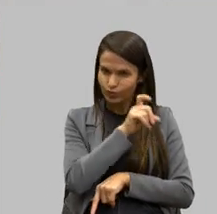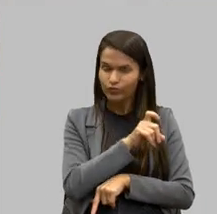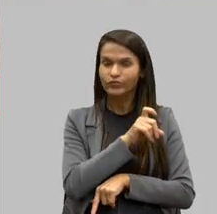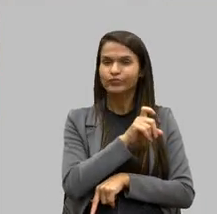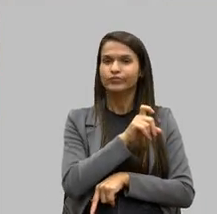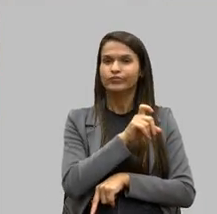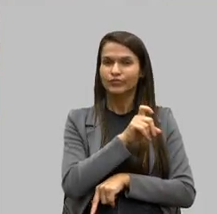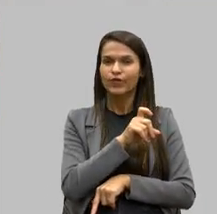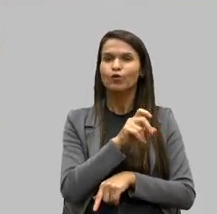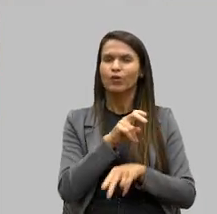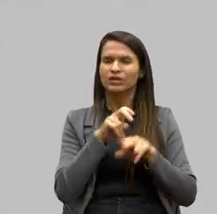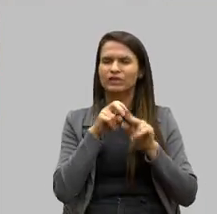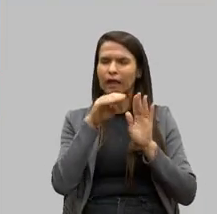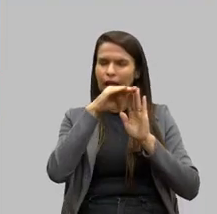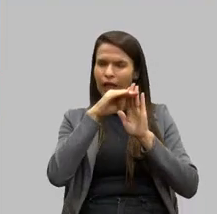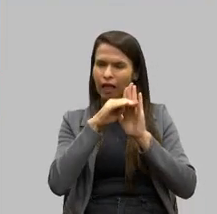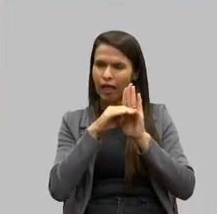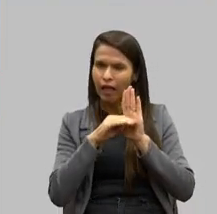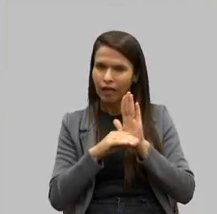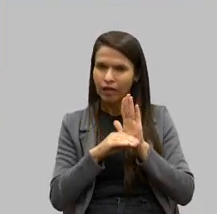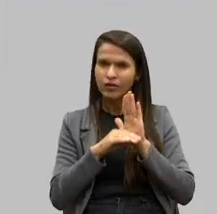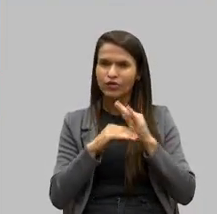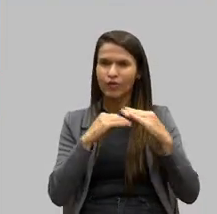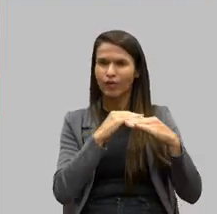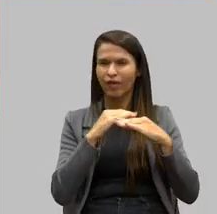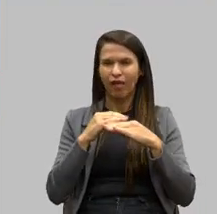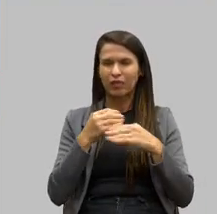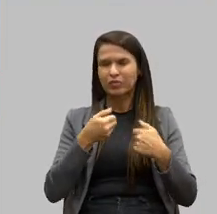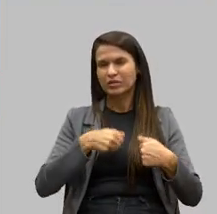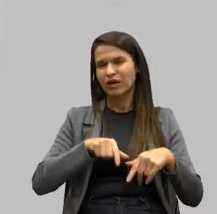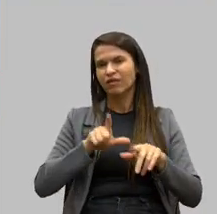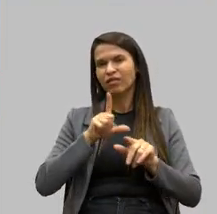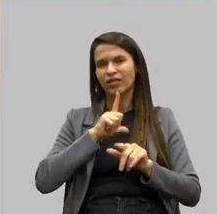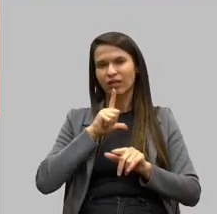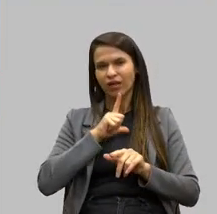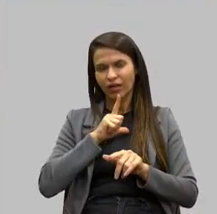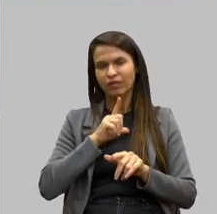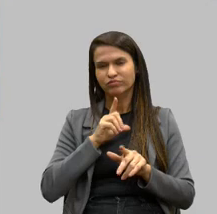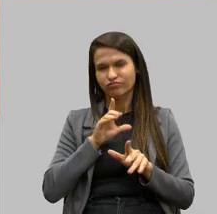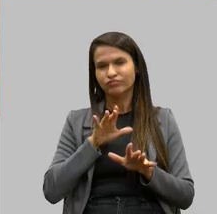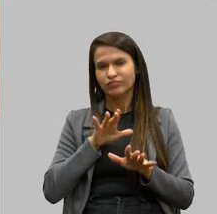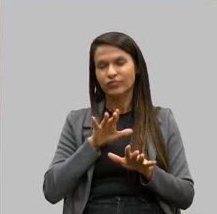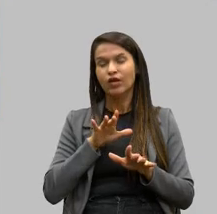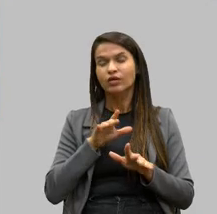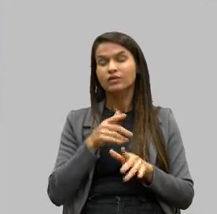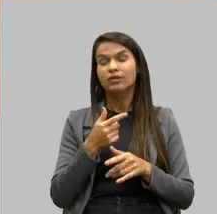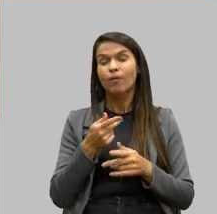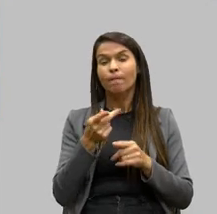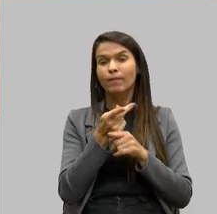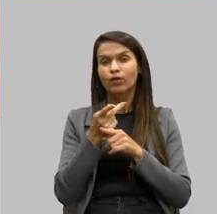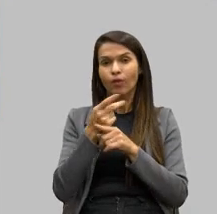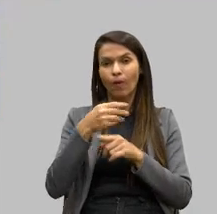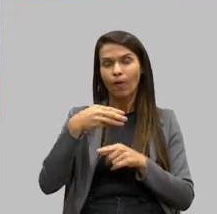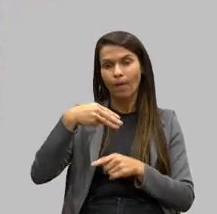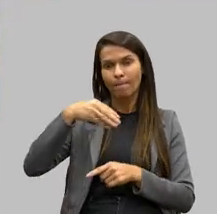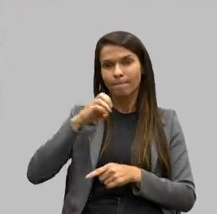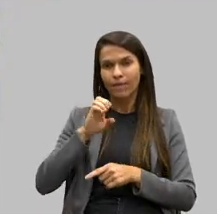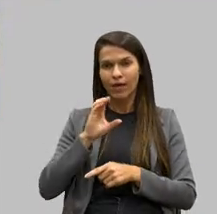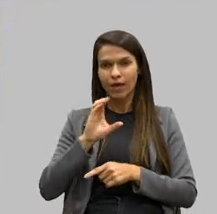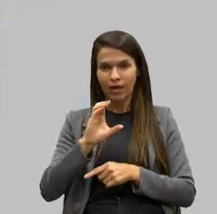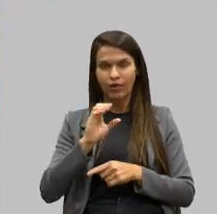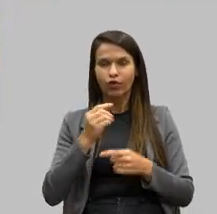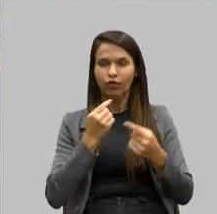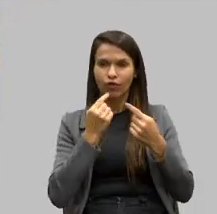difícil, porque tem critérios de equidade, que eu acho que nem deveria existir nesse ponto. Para vocês terem ideia, eu procurei o MEC conversando com a